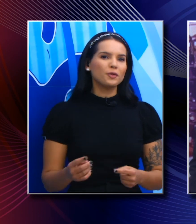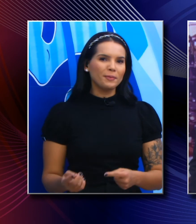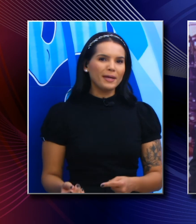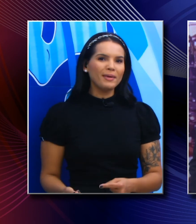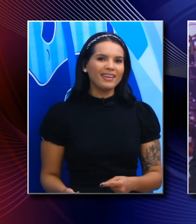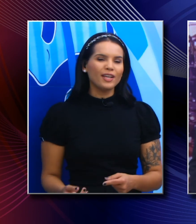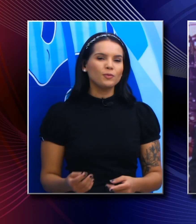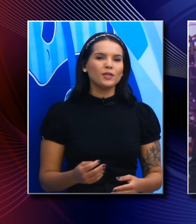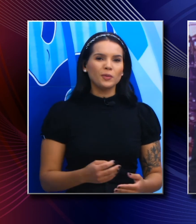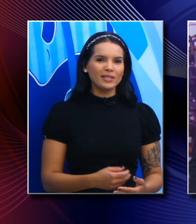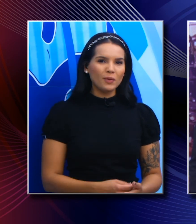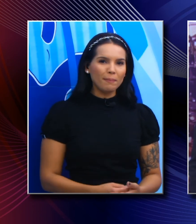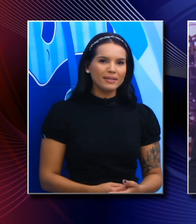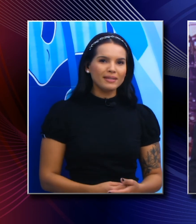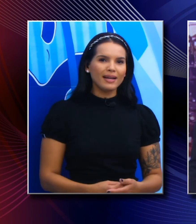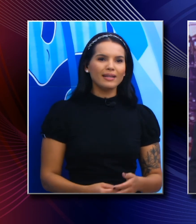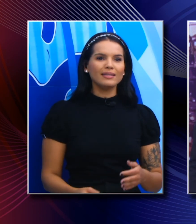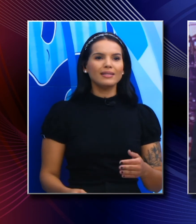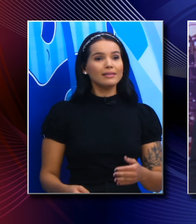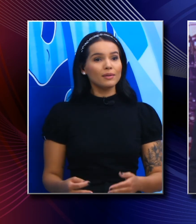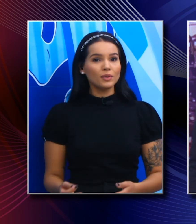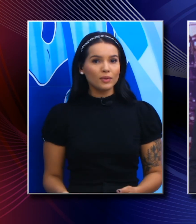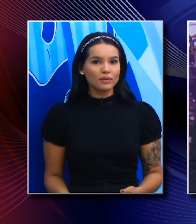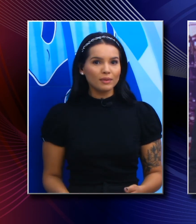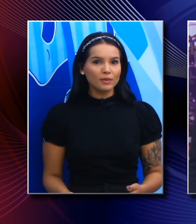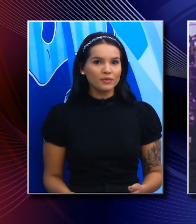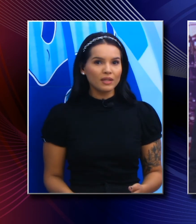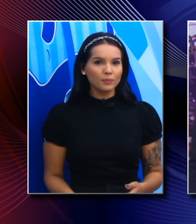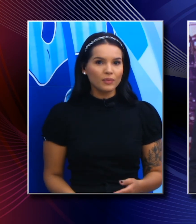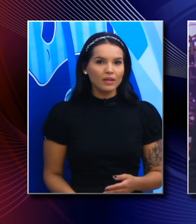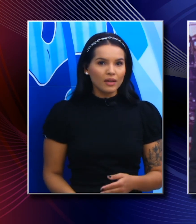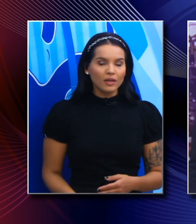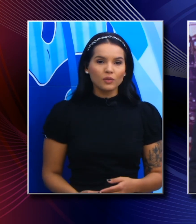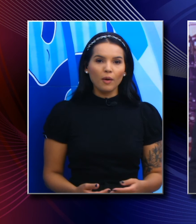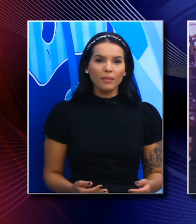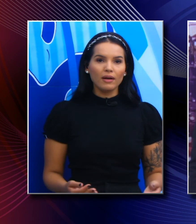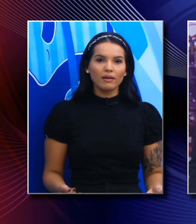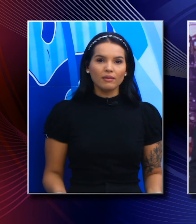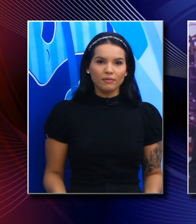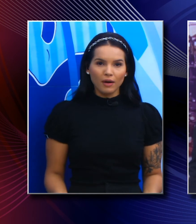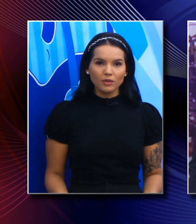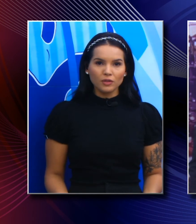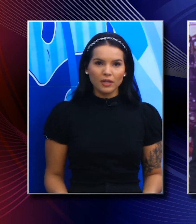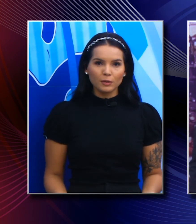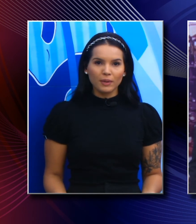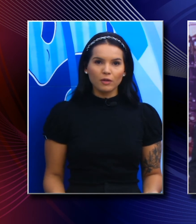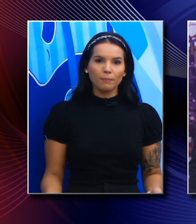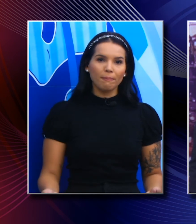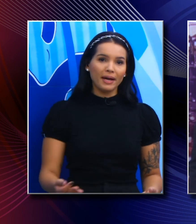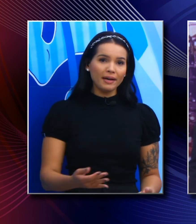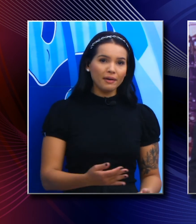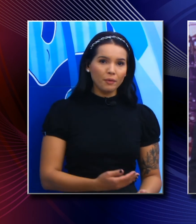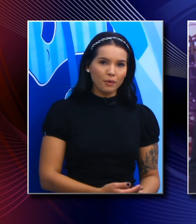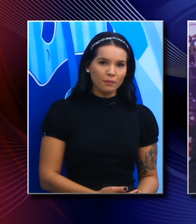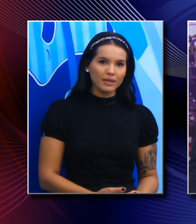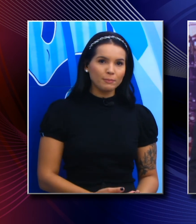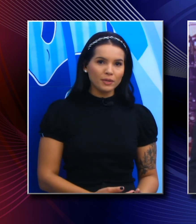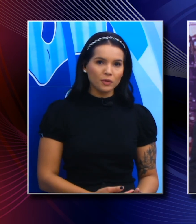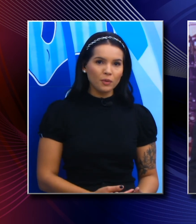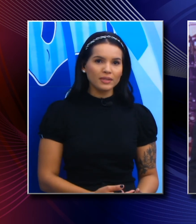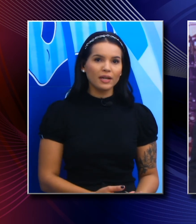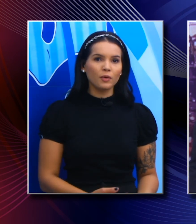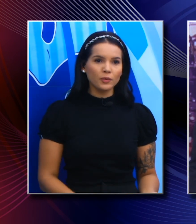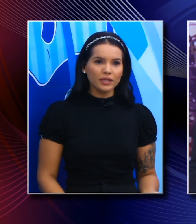daquele outro probleminha, né, de pessoas não capacitadas que estão atuando na profissão. Isso é uma falta de respeito para com